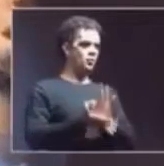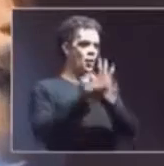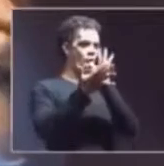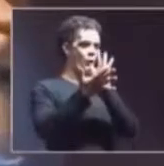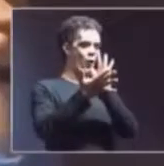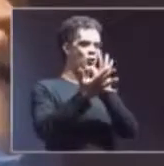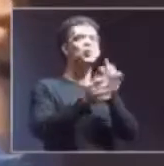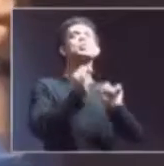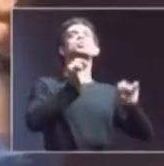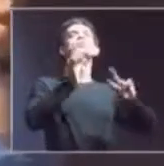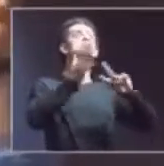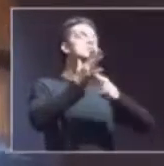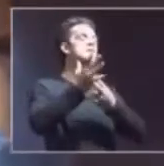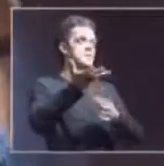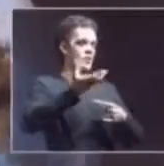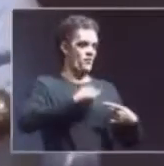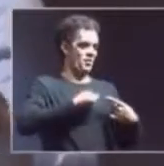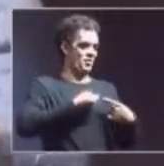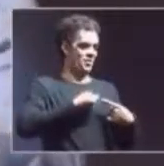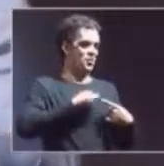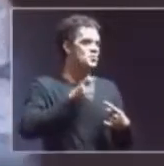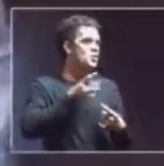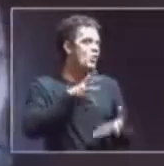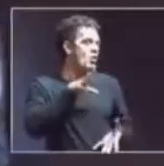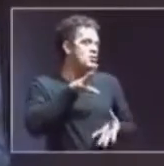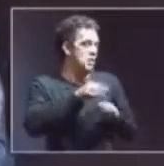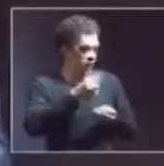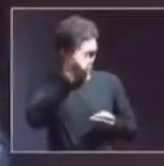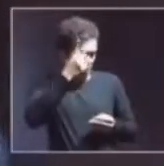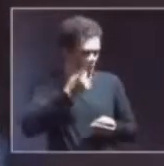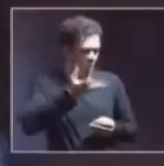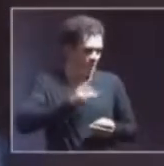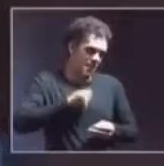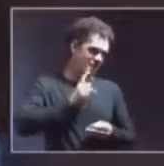salvação. Ela não se resume a salvar a mim.